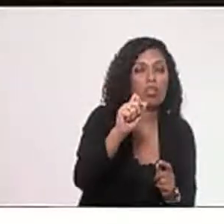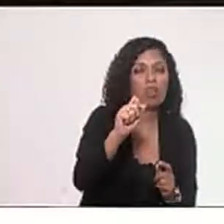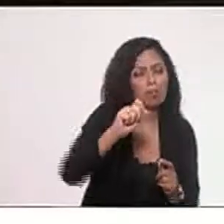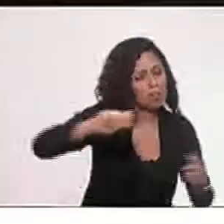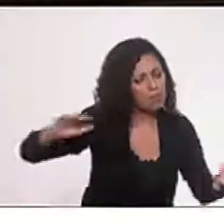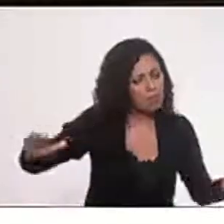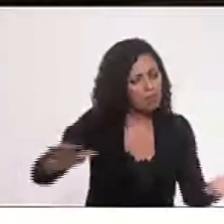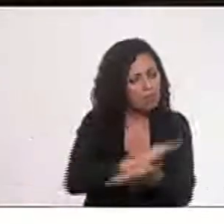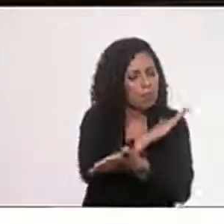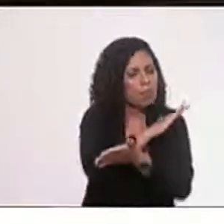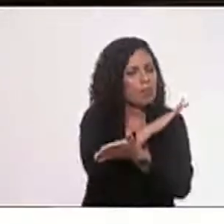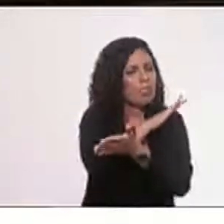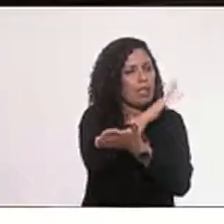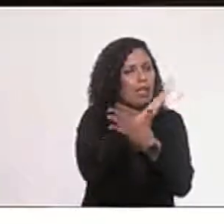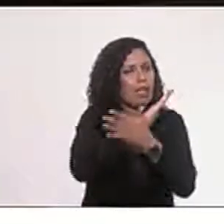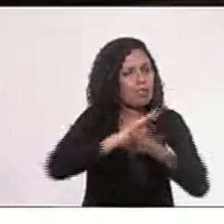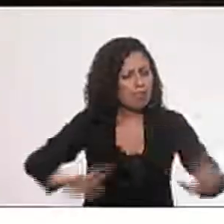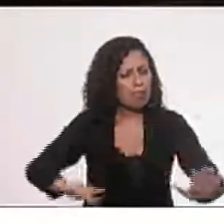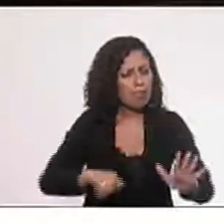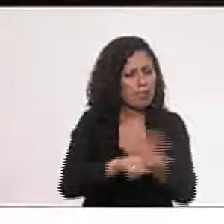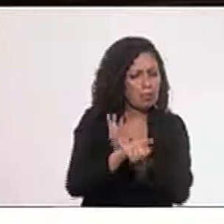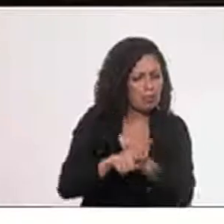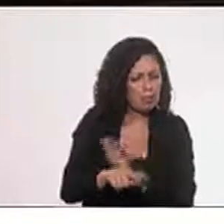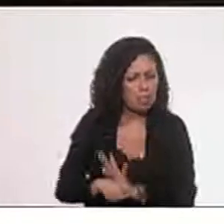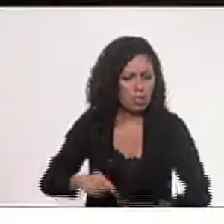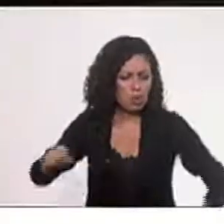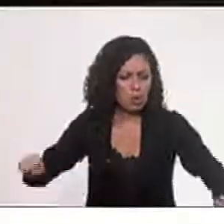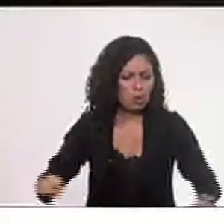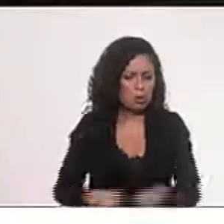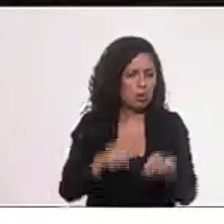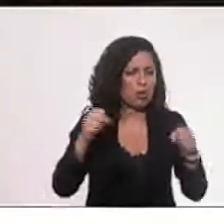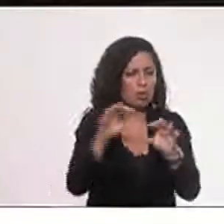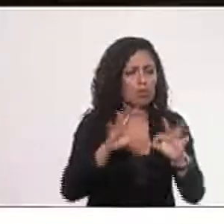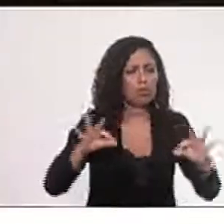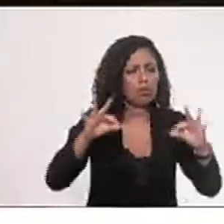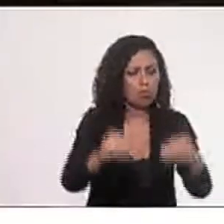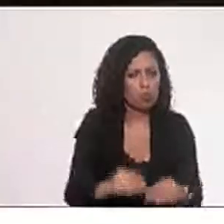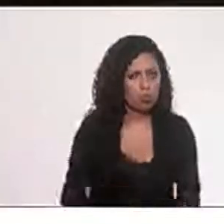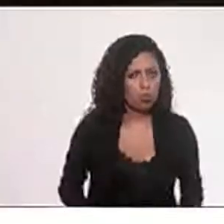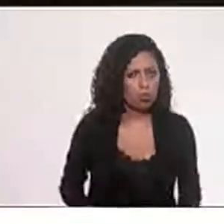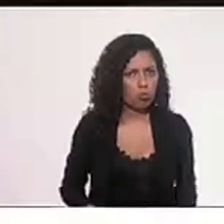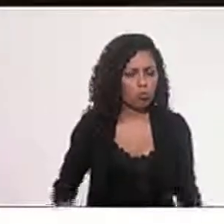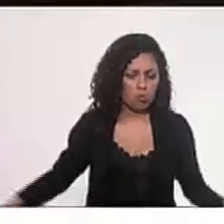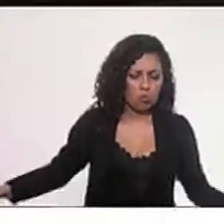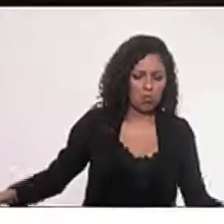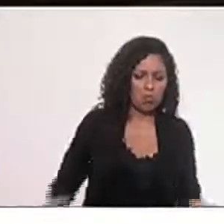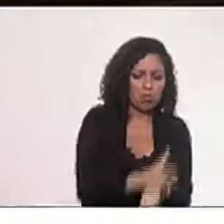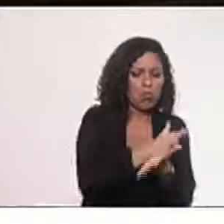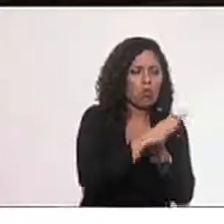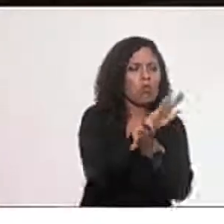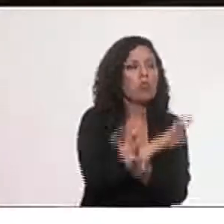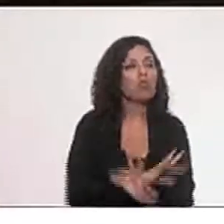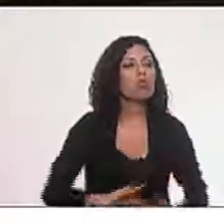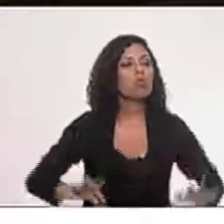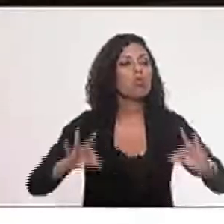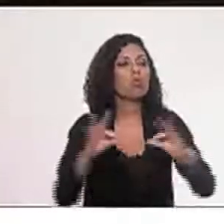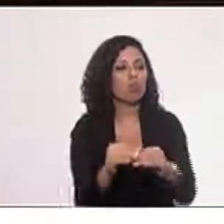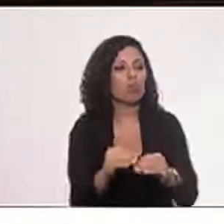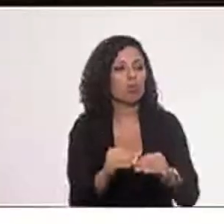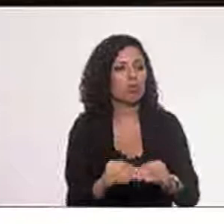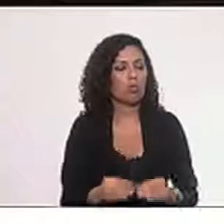a serem derrotadas a serem destruídas aliás a palavra destruição faz parte do vocabulário